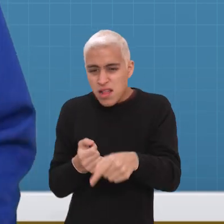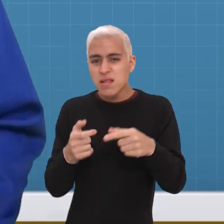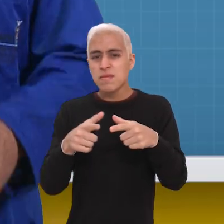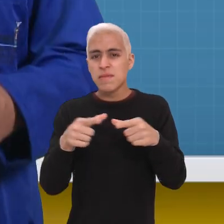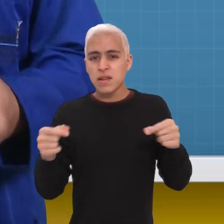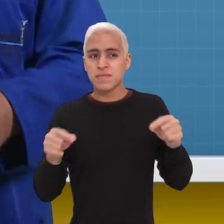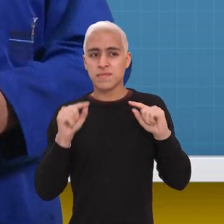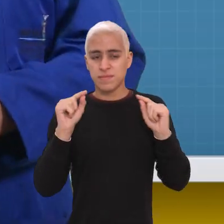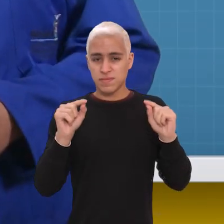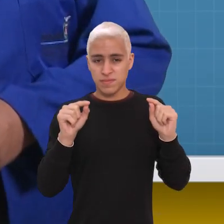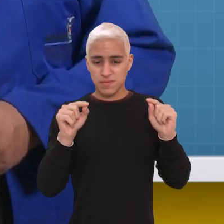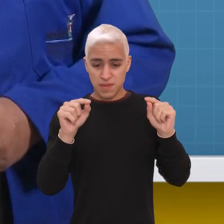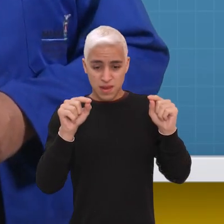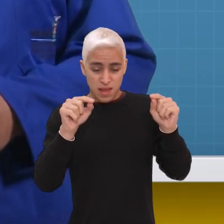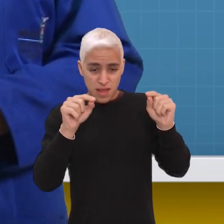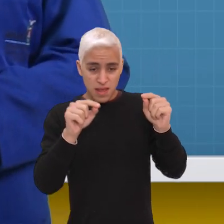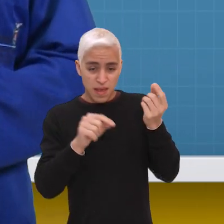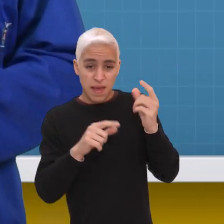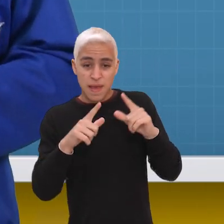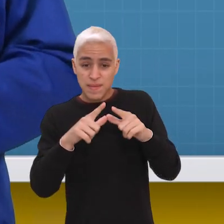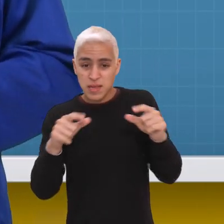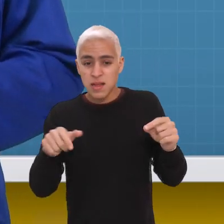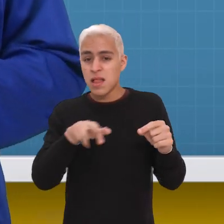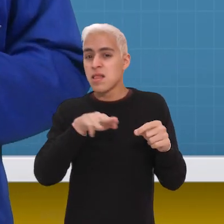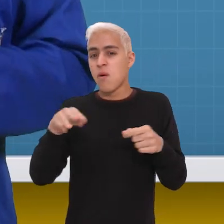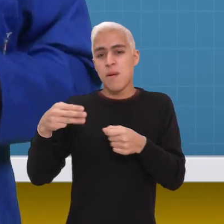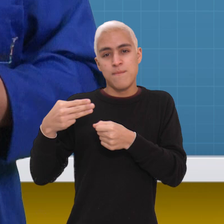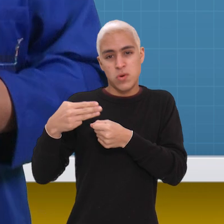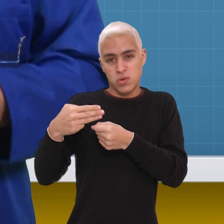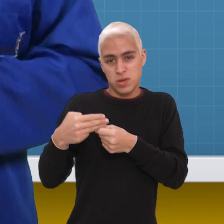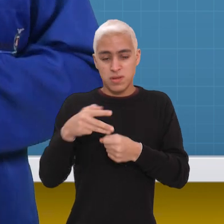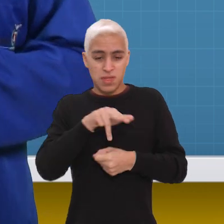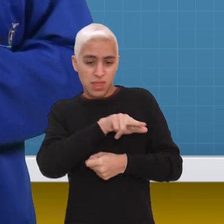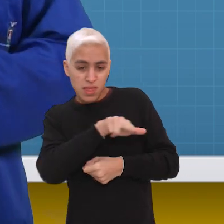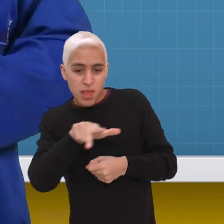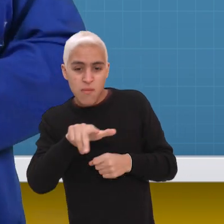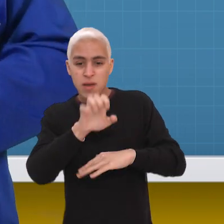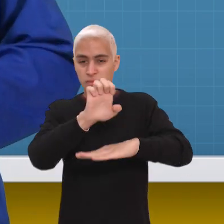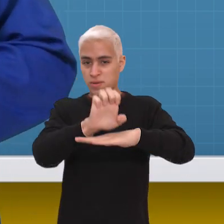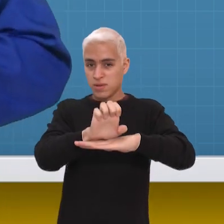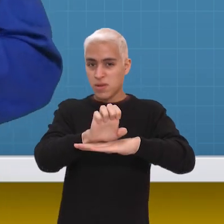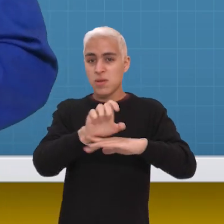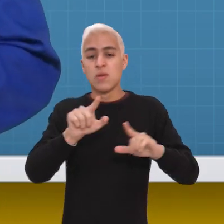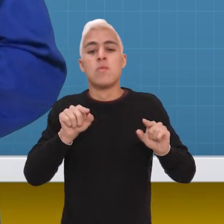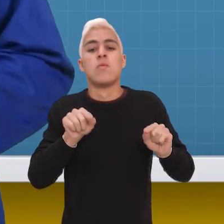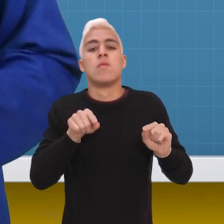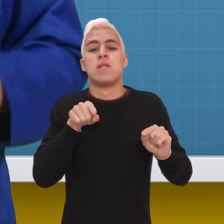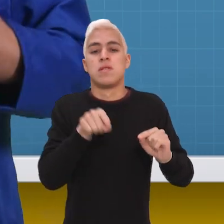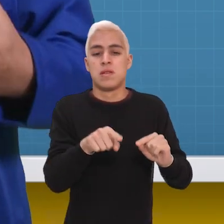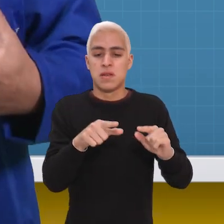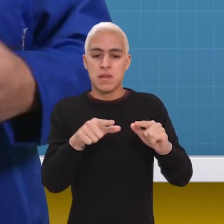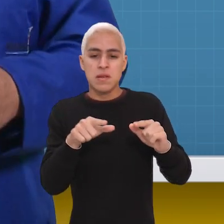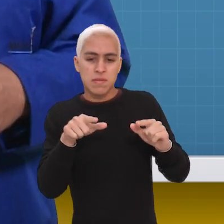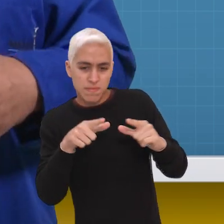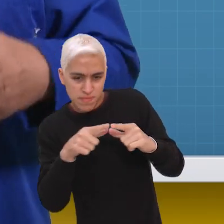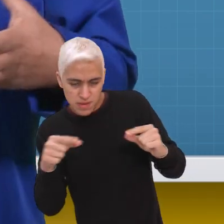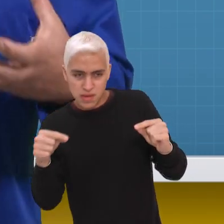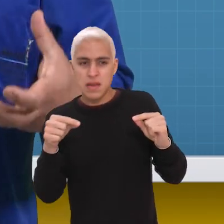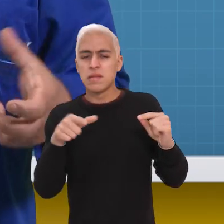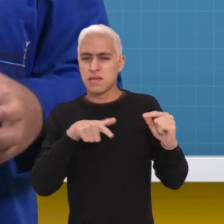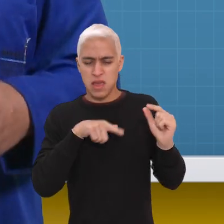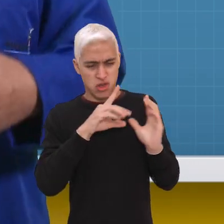né? Brasília, ela não é um município e não é um estado. Ela tem